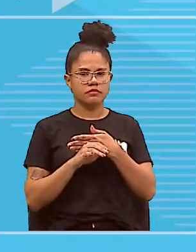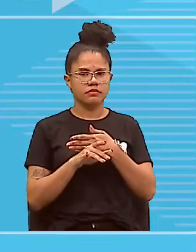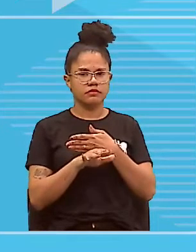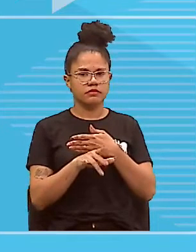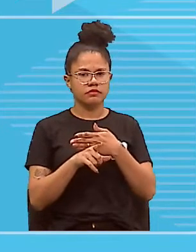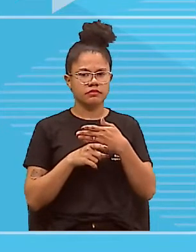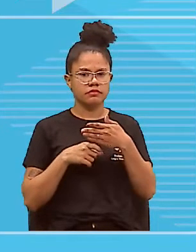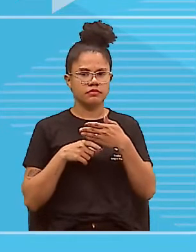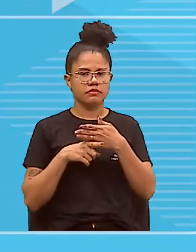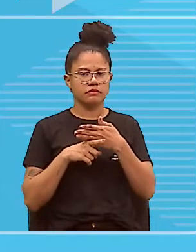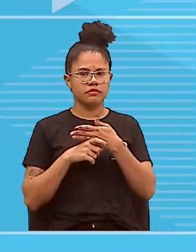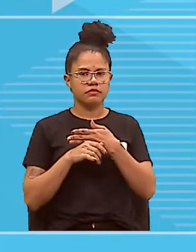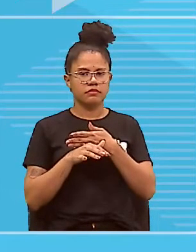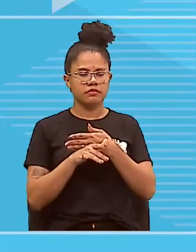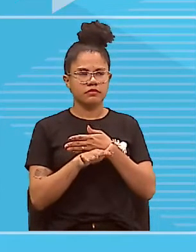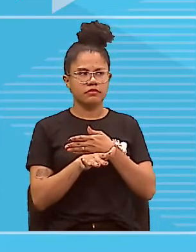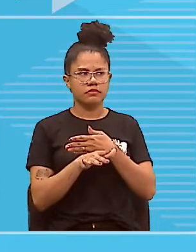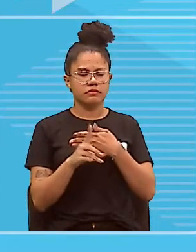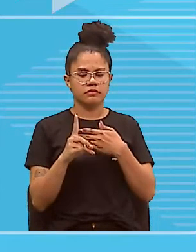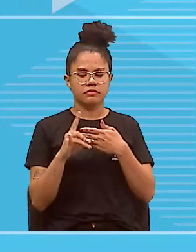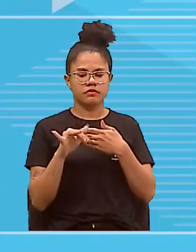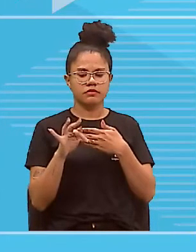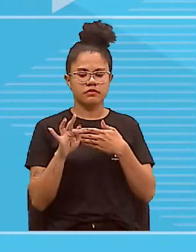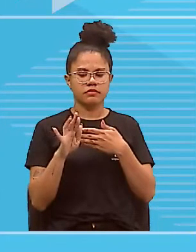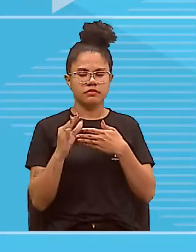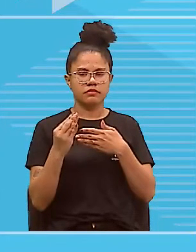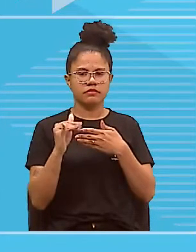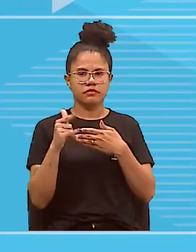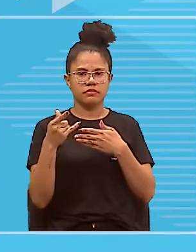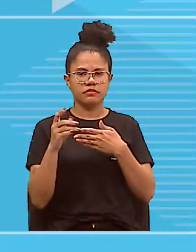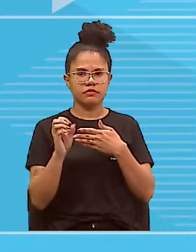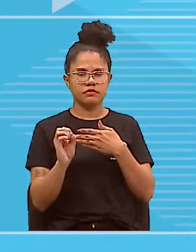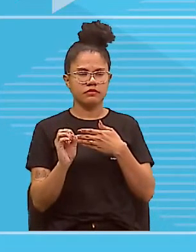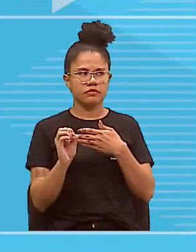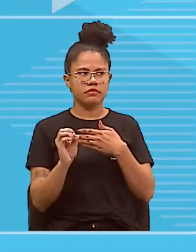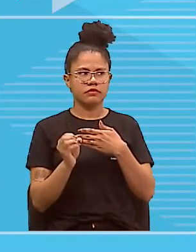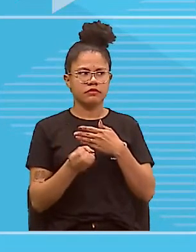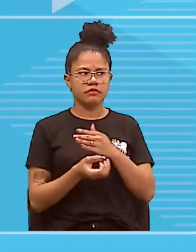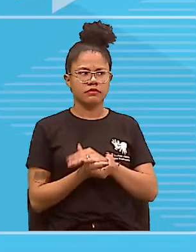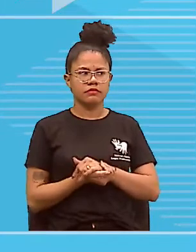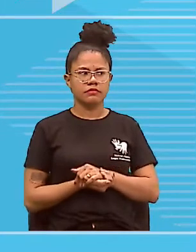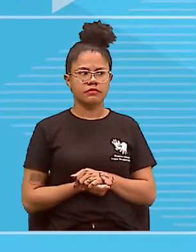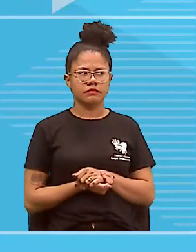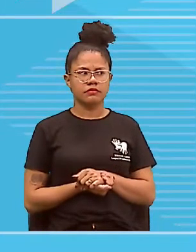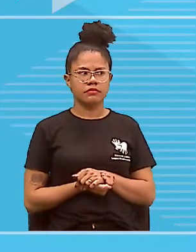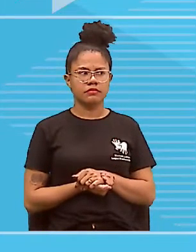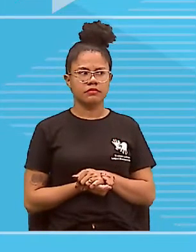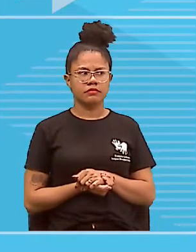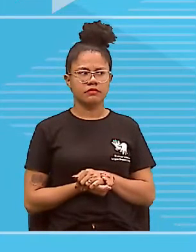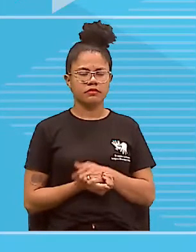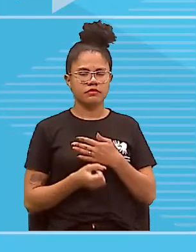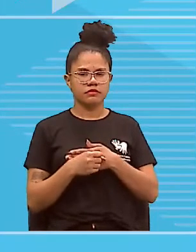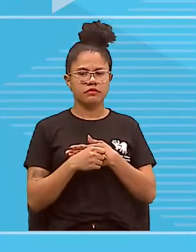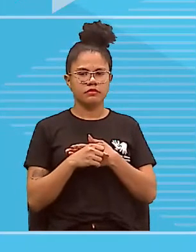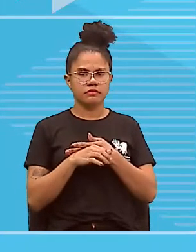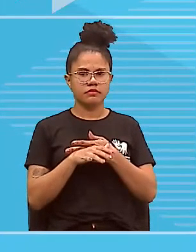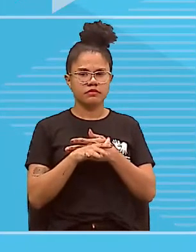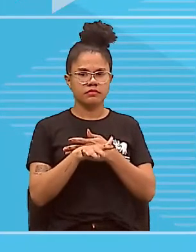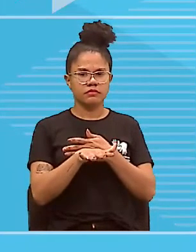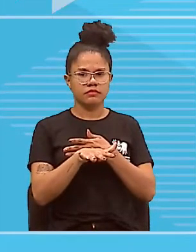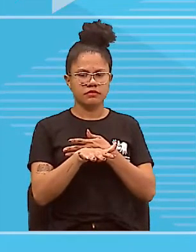o fenômeno da difração Ou seja a luz ela sofreu um espalhamento